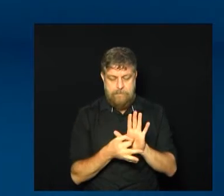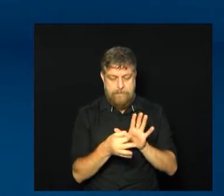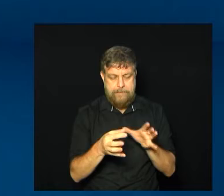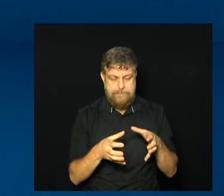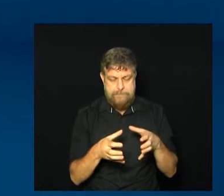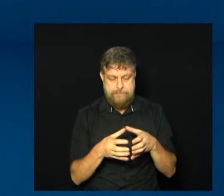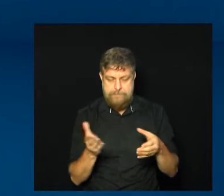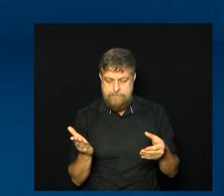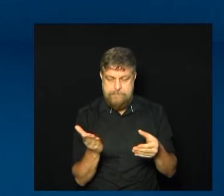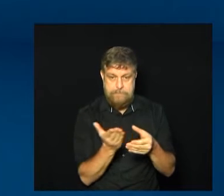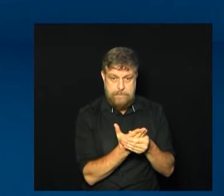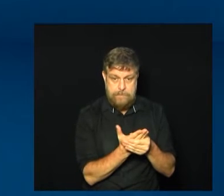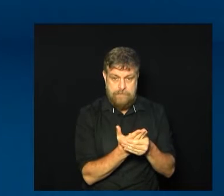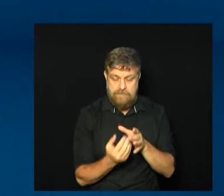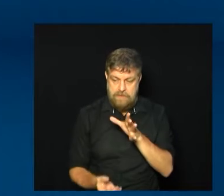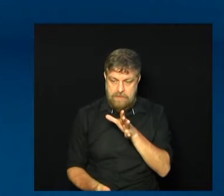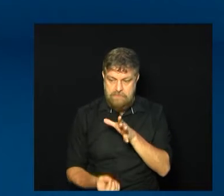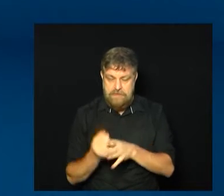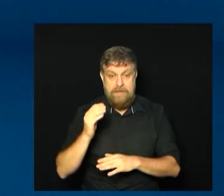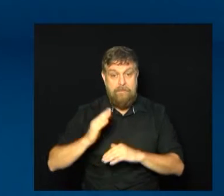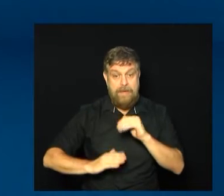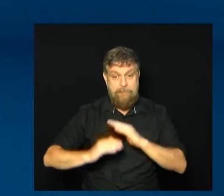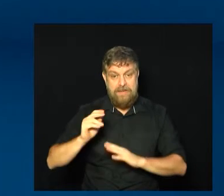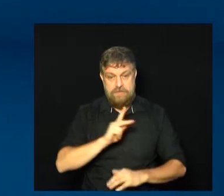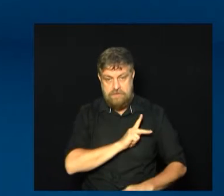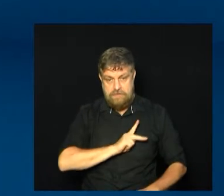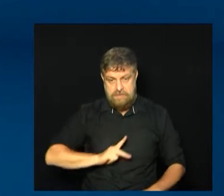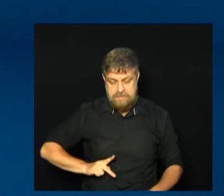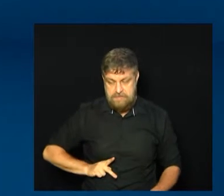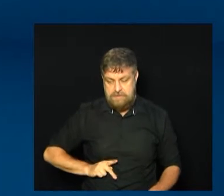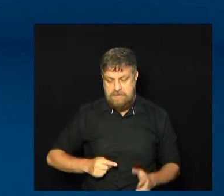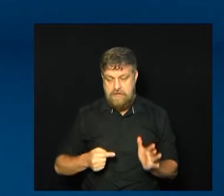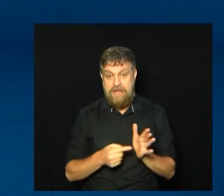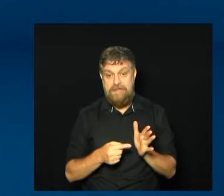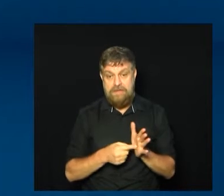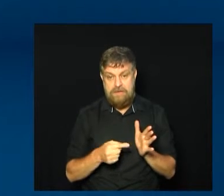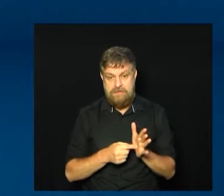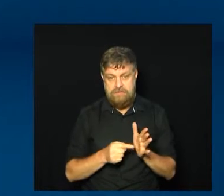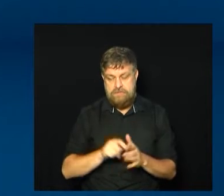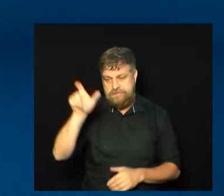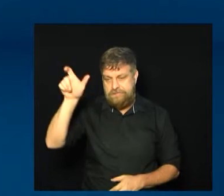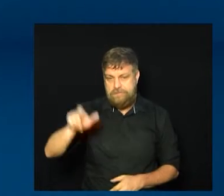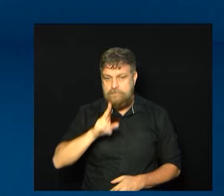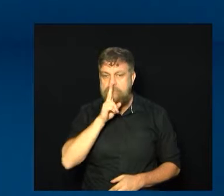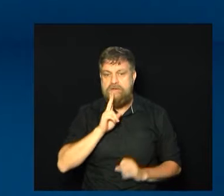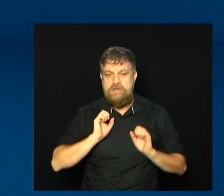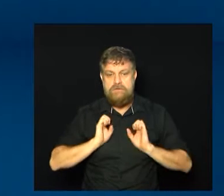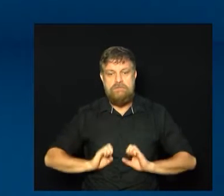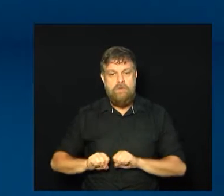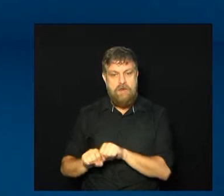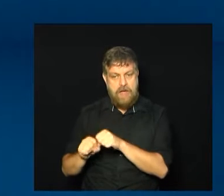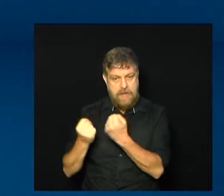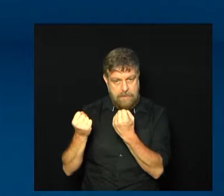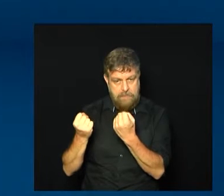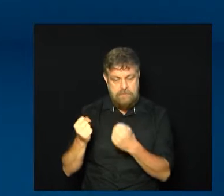comissão processante, instituída pelo ato da presidência para apurar a denúncia por quebra de decoro parlamentar contra o